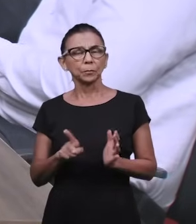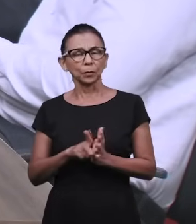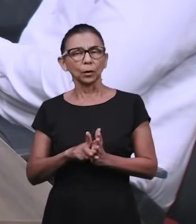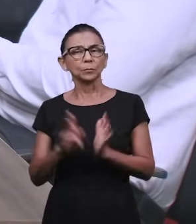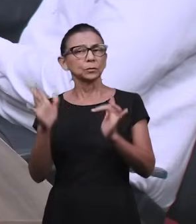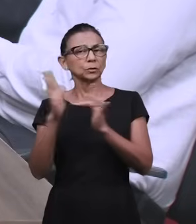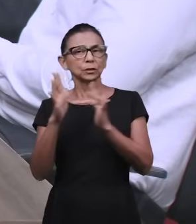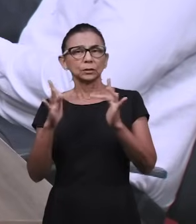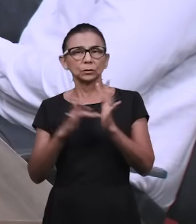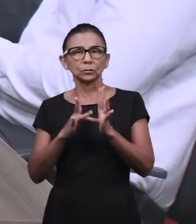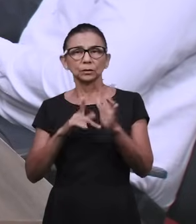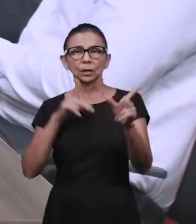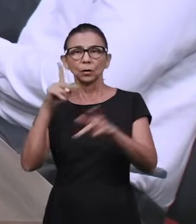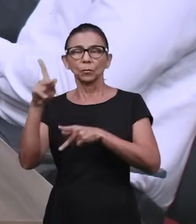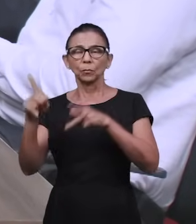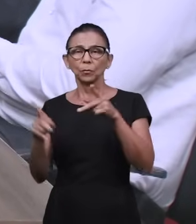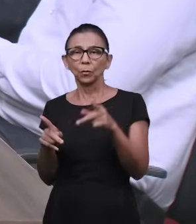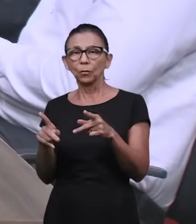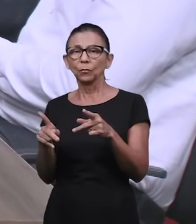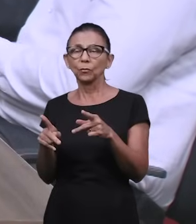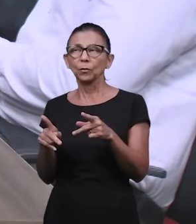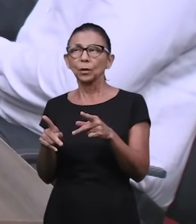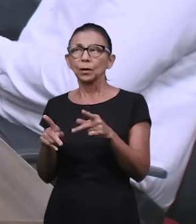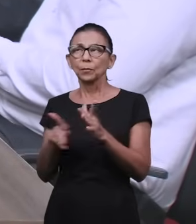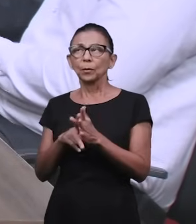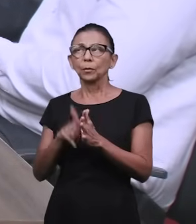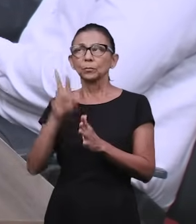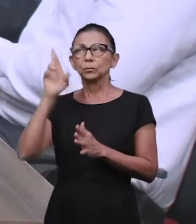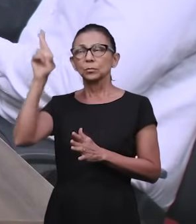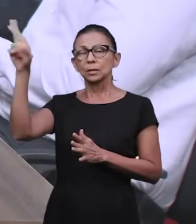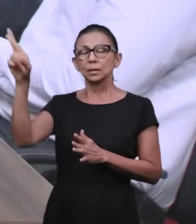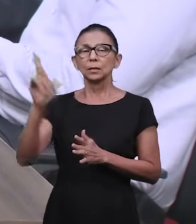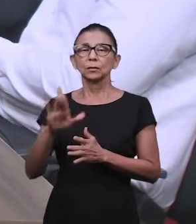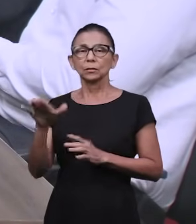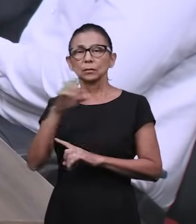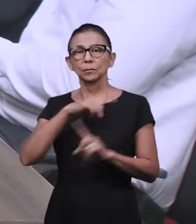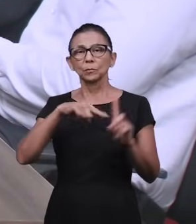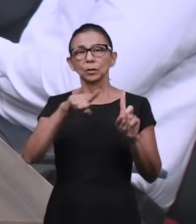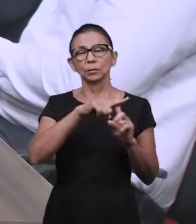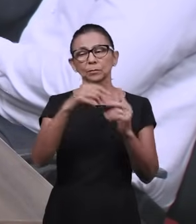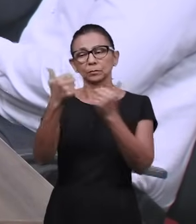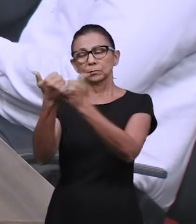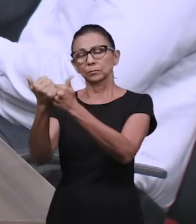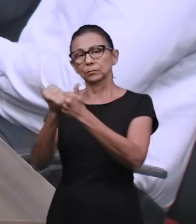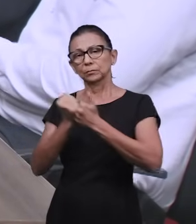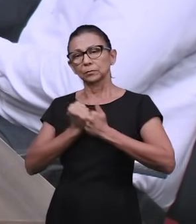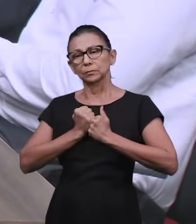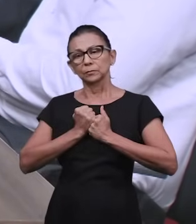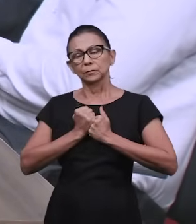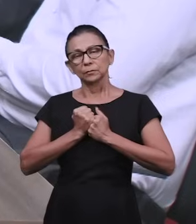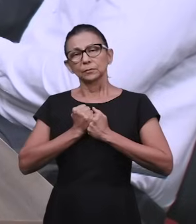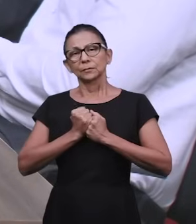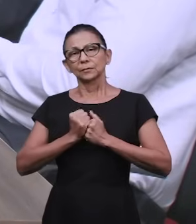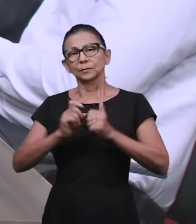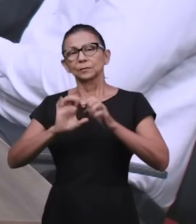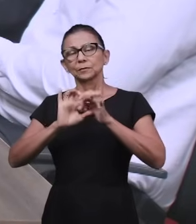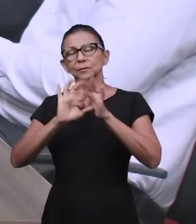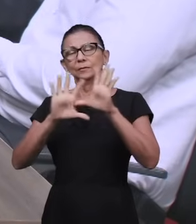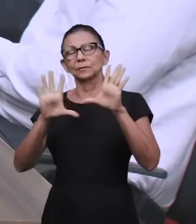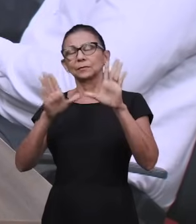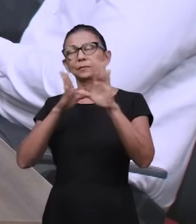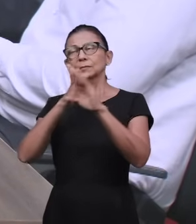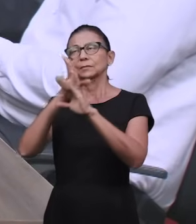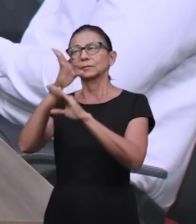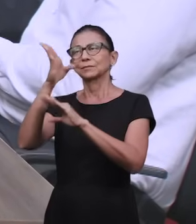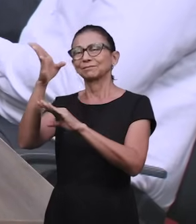adquirido. O Senhor nos adquiriu e nós temos acesso a esse Deus maravilhoso, Louvado livre seja o acesso, nome do Senhor. chegar no trono da glória de Deus, Glória a Jesus.